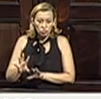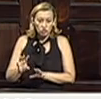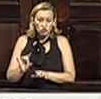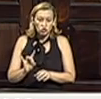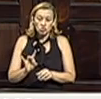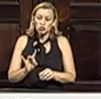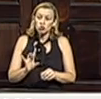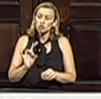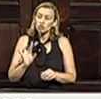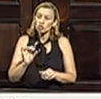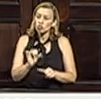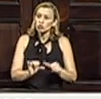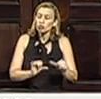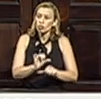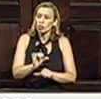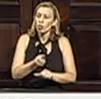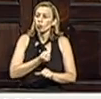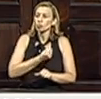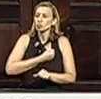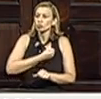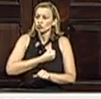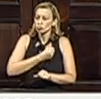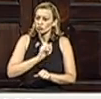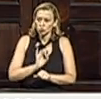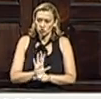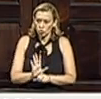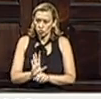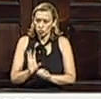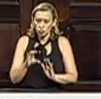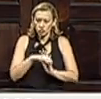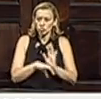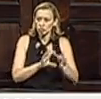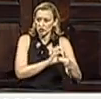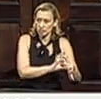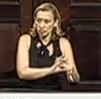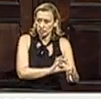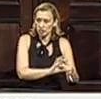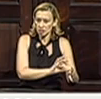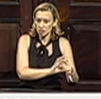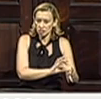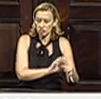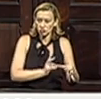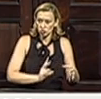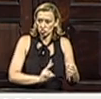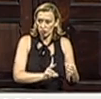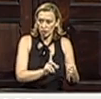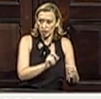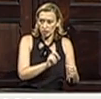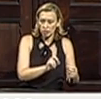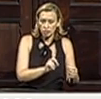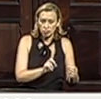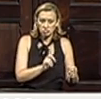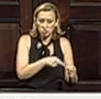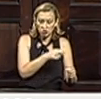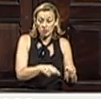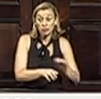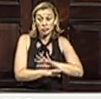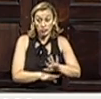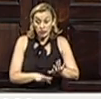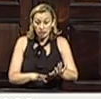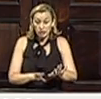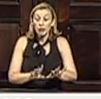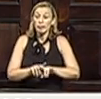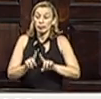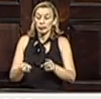da faixa naturalmente. Senão todas as emendas estariam prejudicadas. Aí vem para motoristas